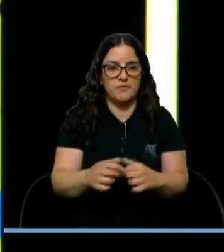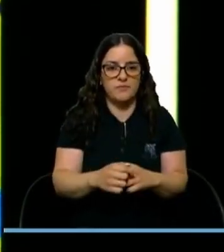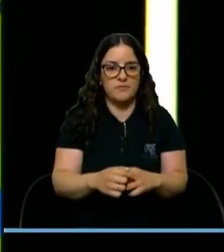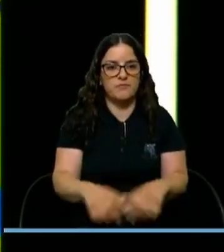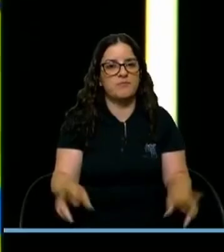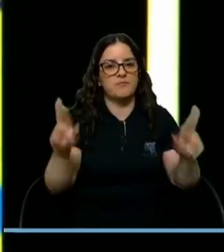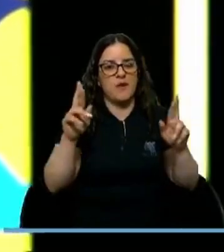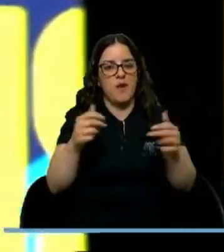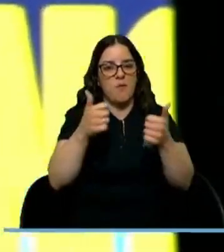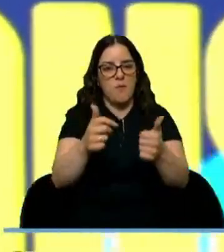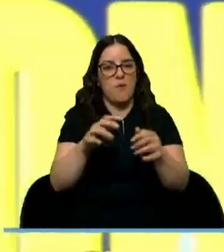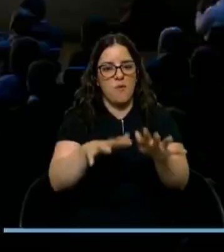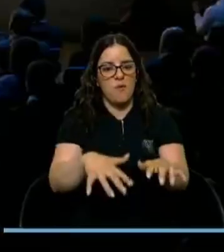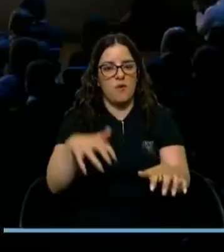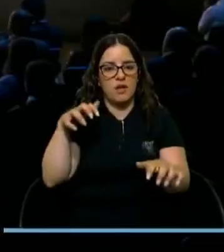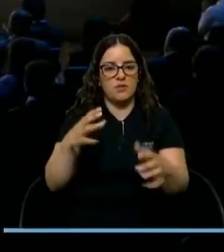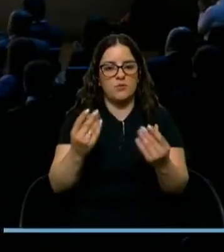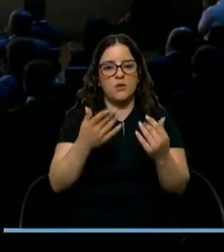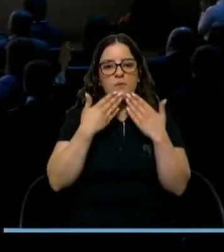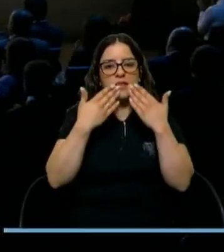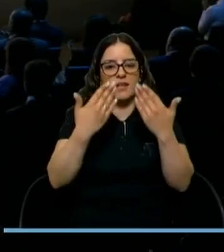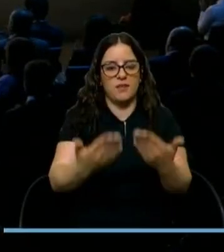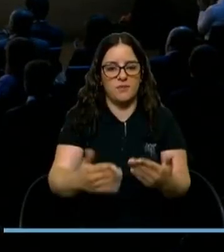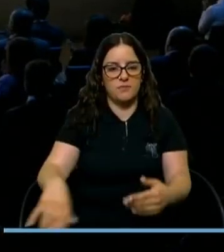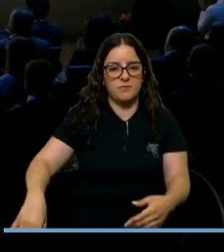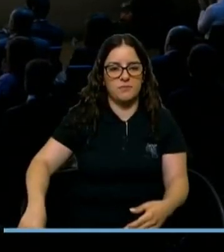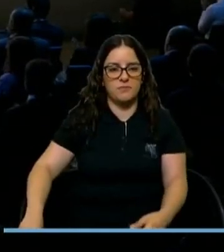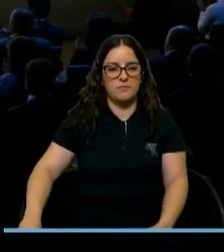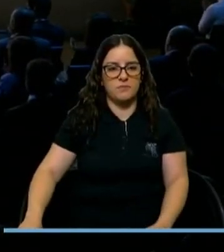Desejo-vos um bom congresso. Muito obrigado.